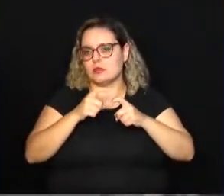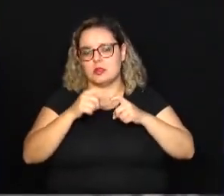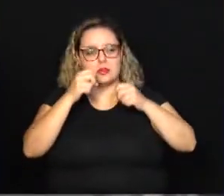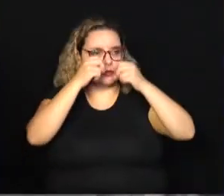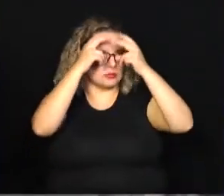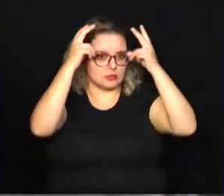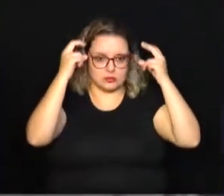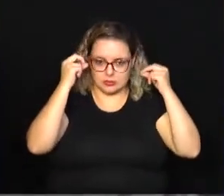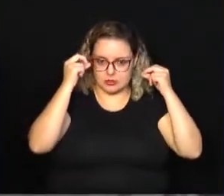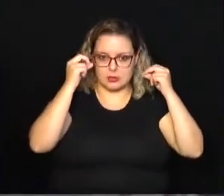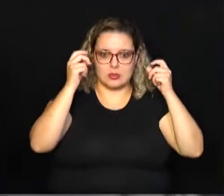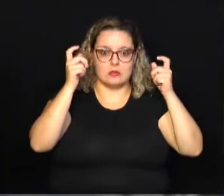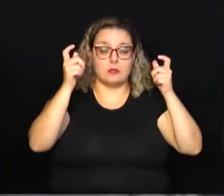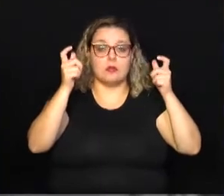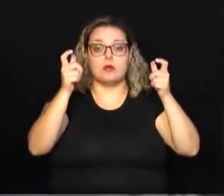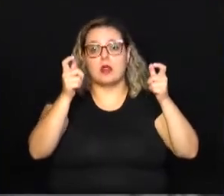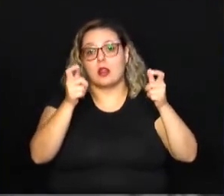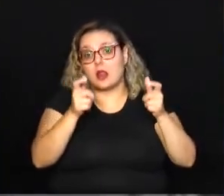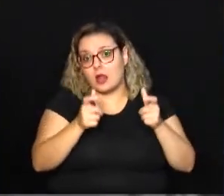e baixas